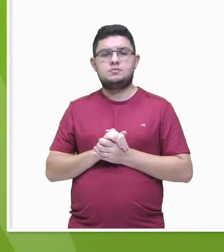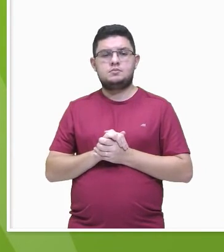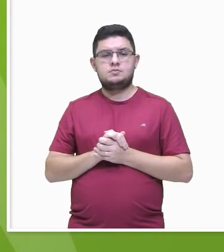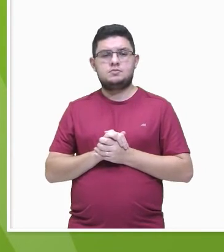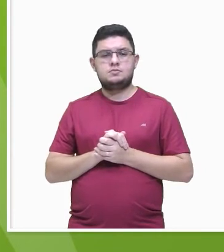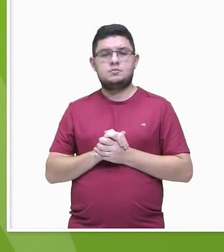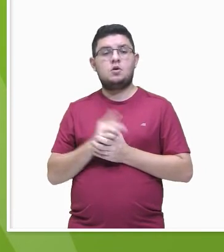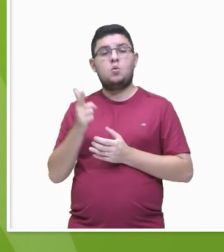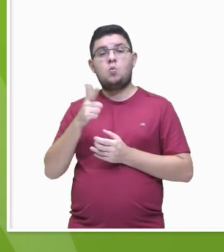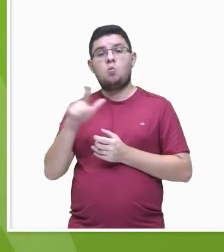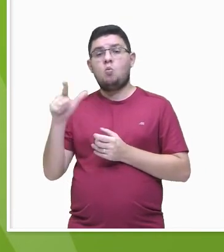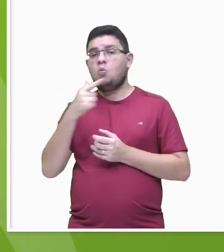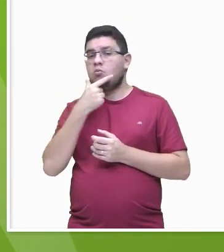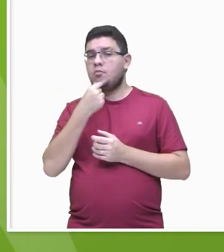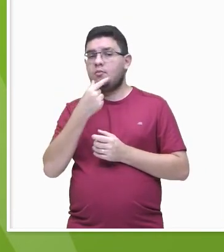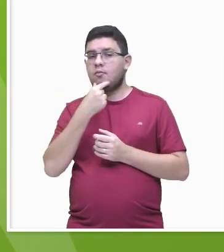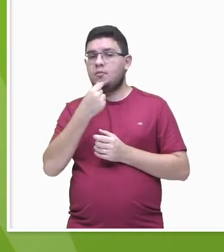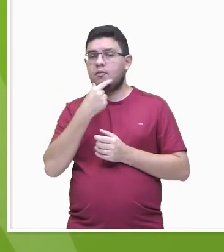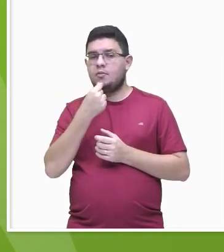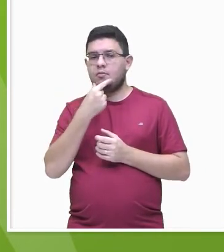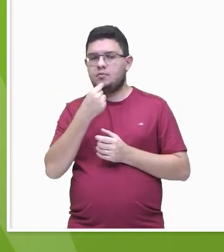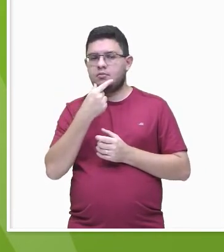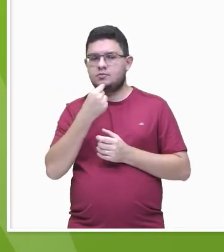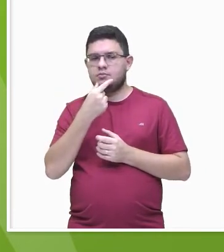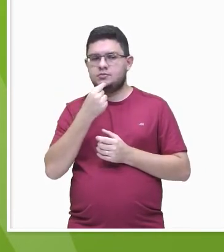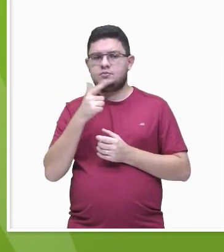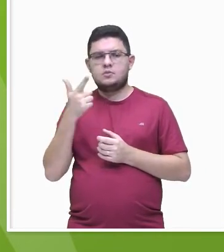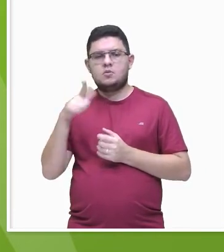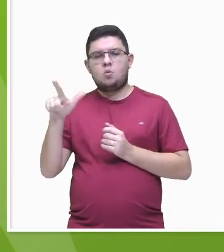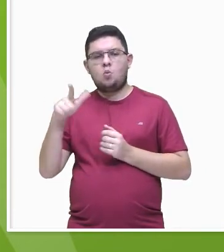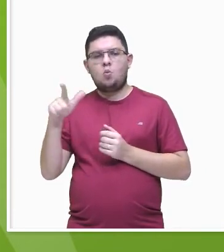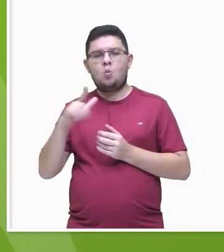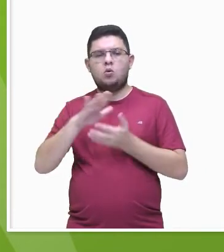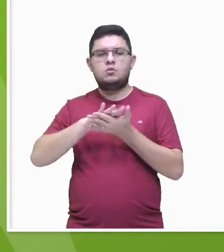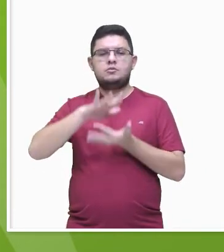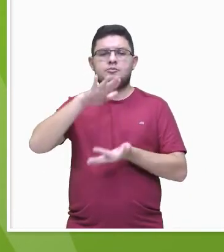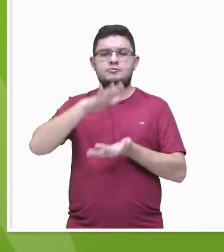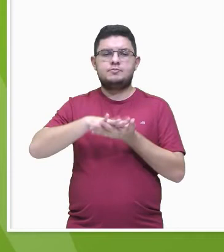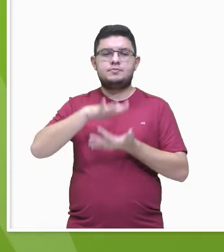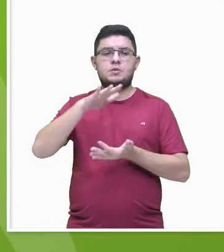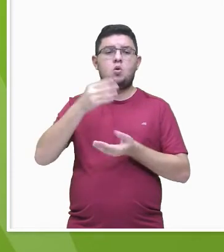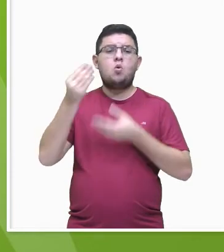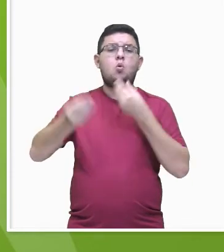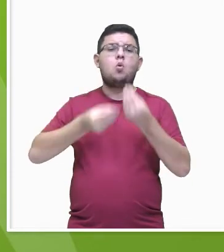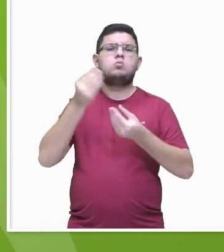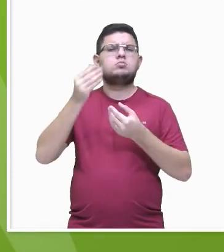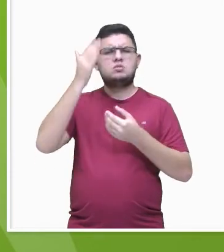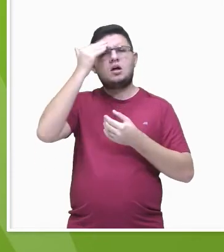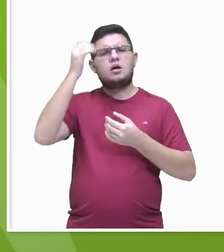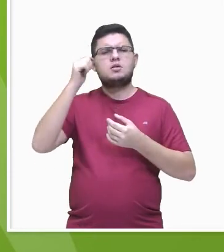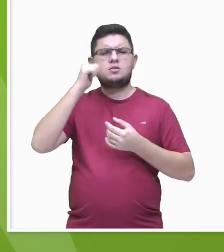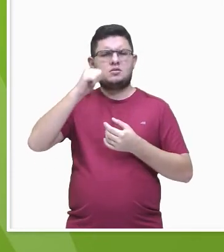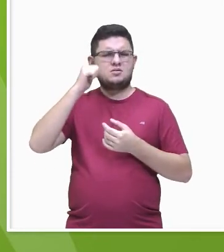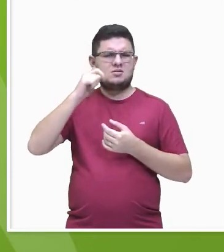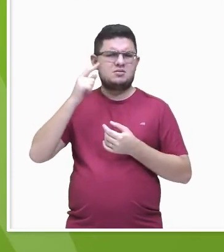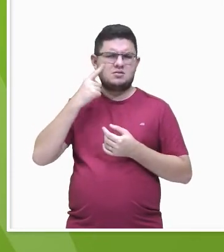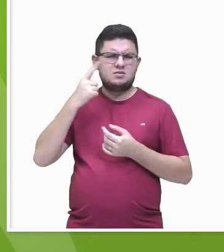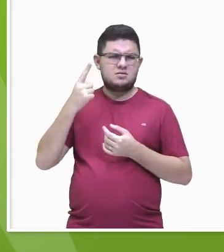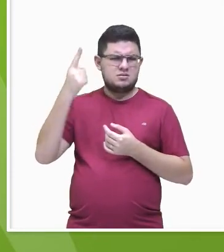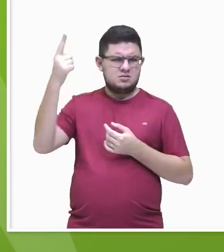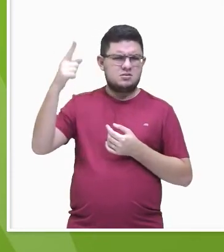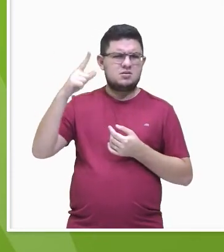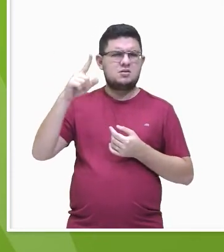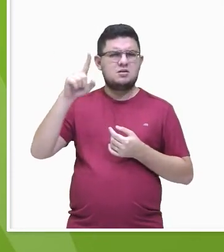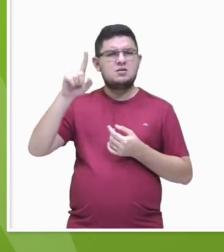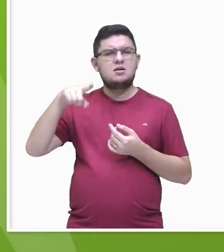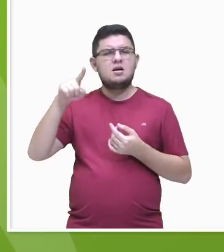do sexo masculino, a outra aqui embaixo. Por que eu sei que a de cima é do sexo feminino e a de baixo é do sexo masculino? Porque